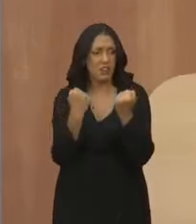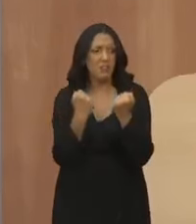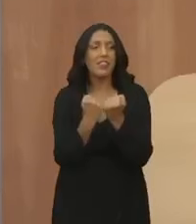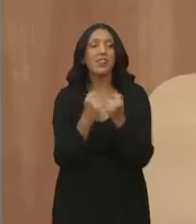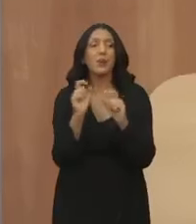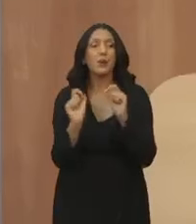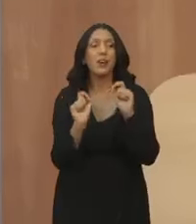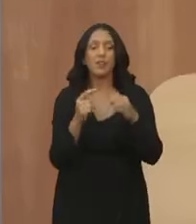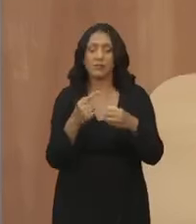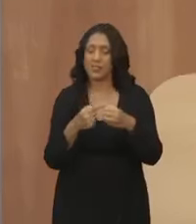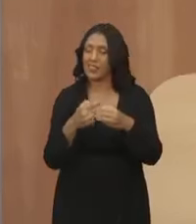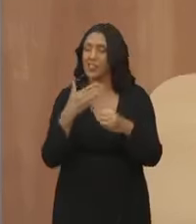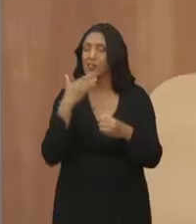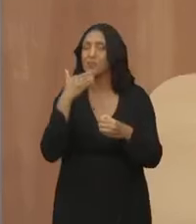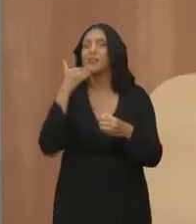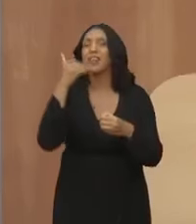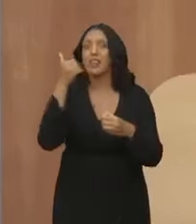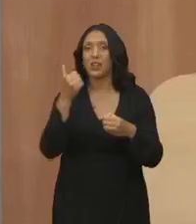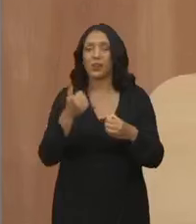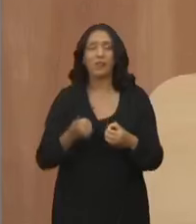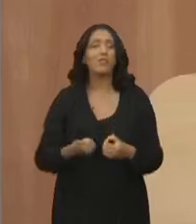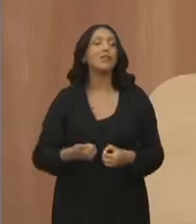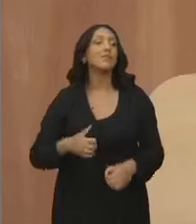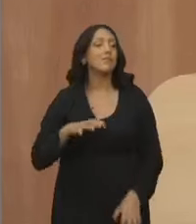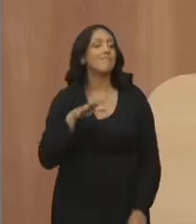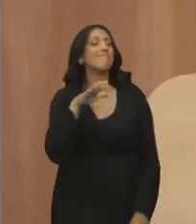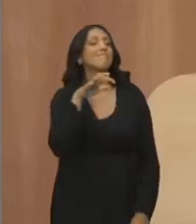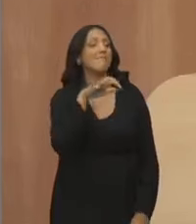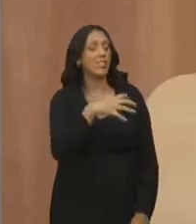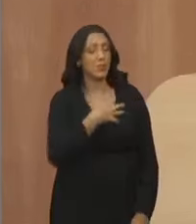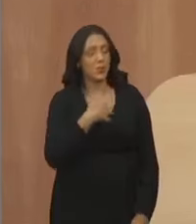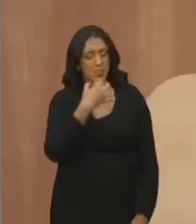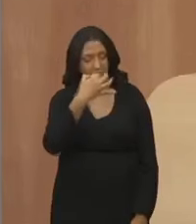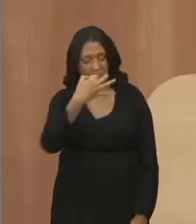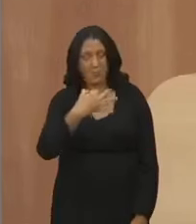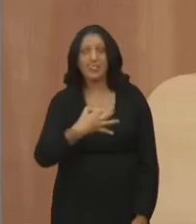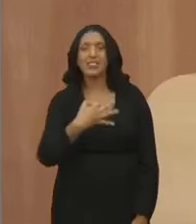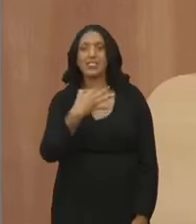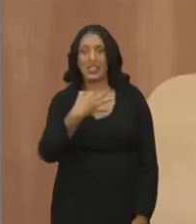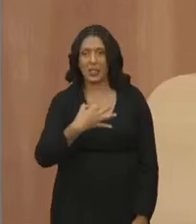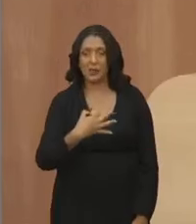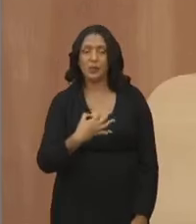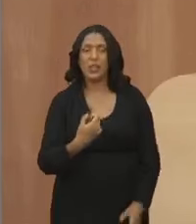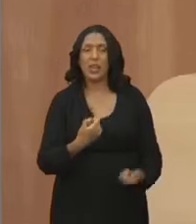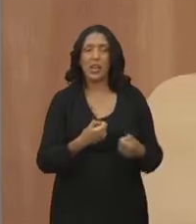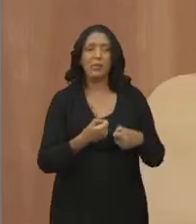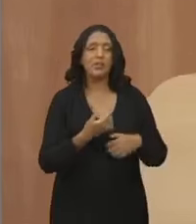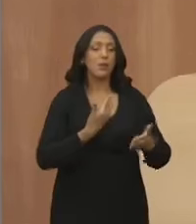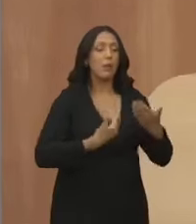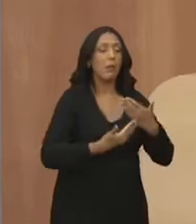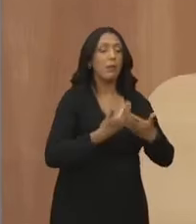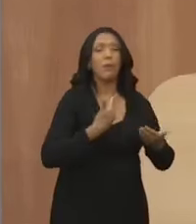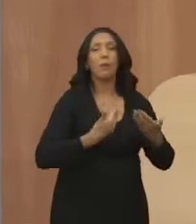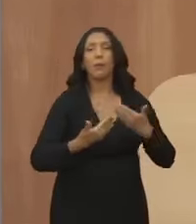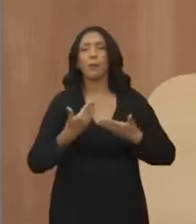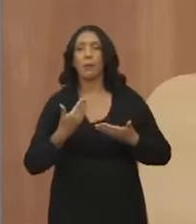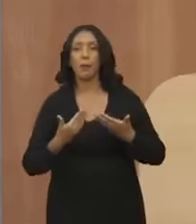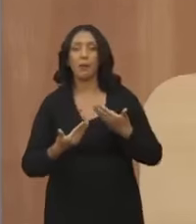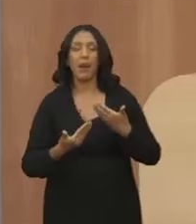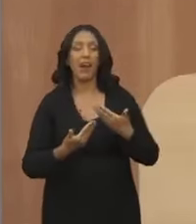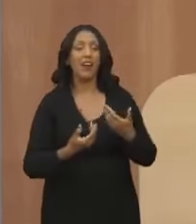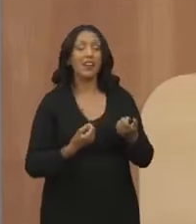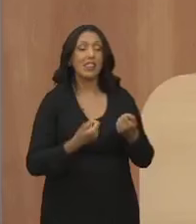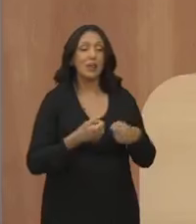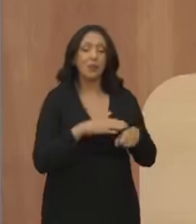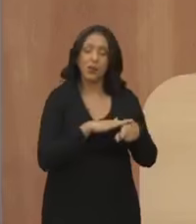cidade melhor. É assim que a gente, dialogando, é que a gente chega. Muitas outras subsecretarias já foram criadas anteriormente